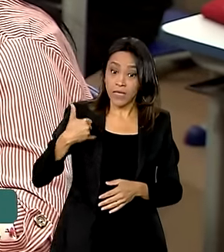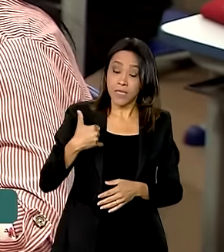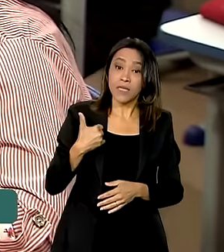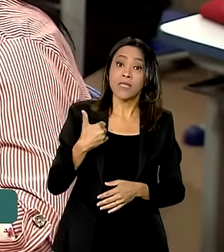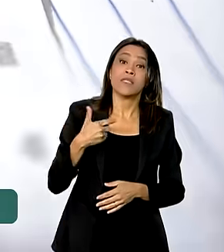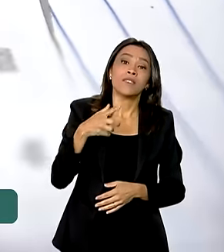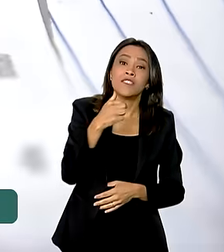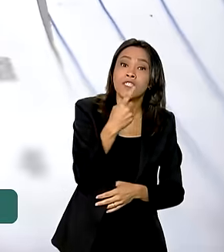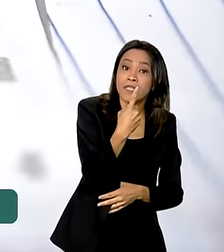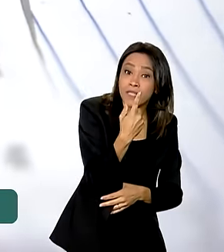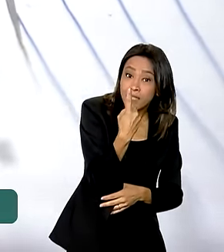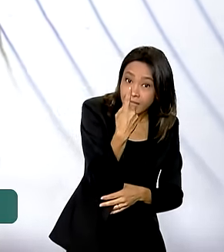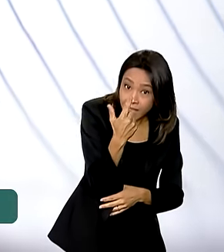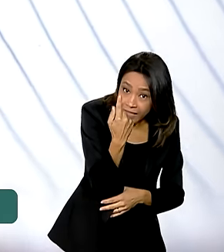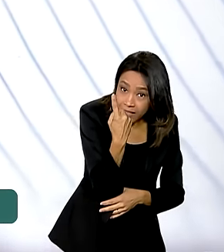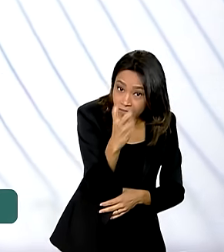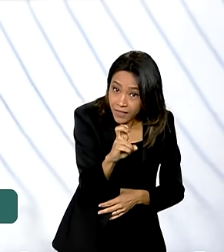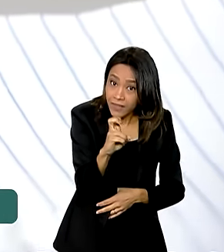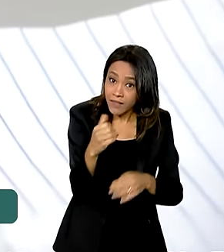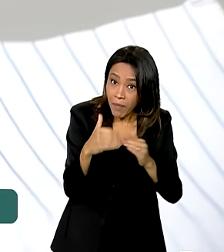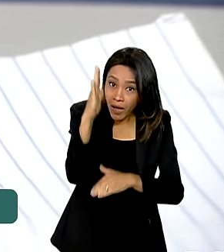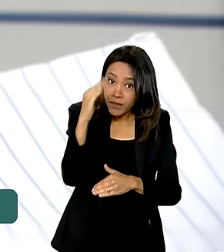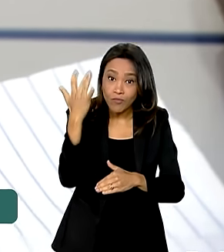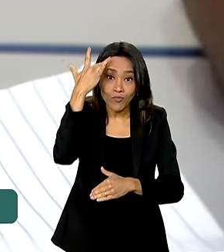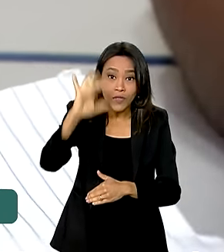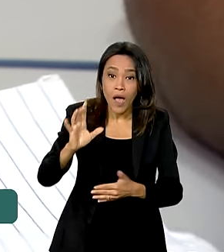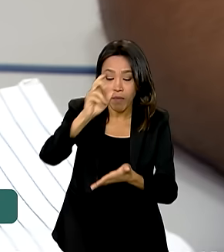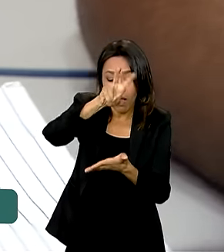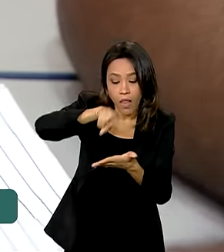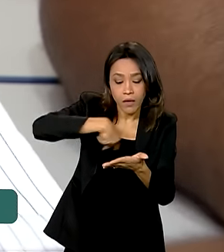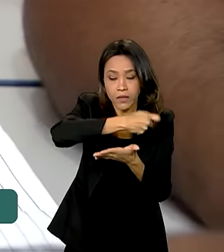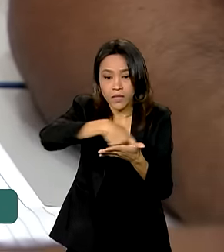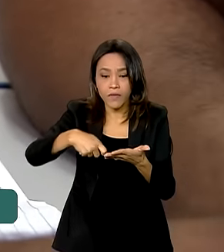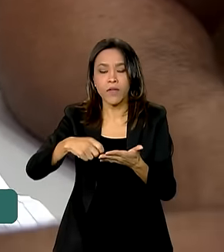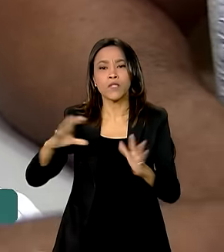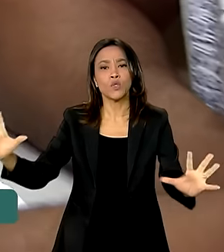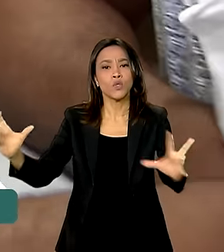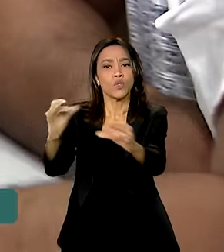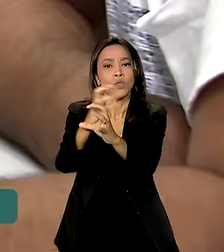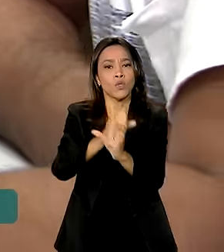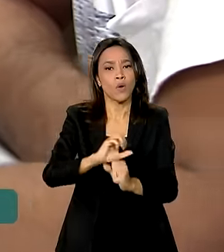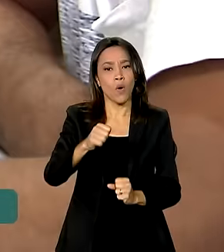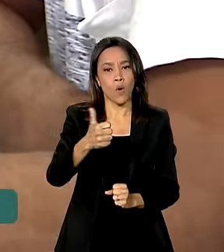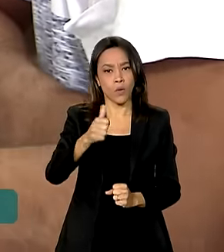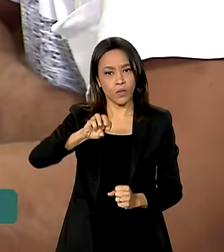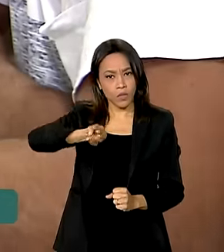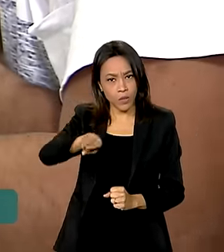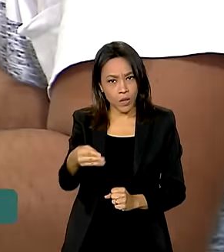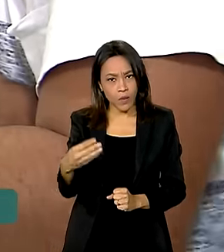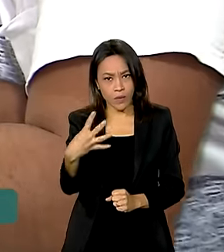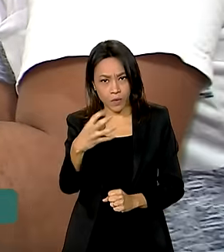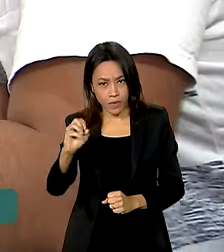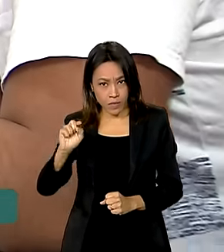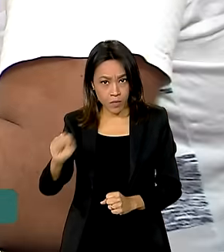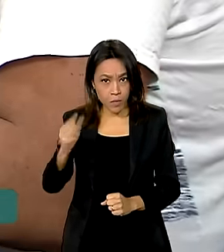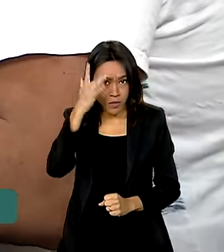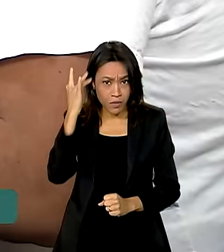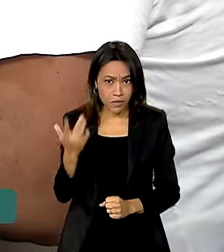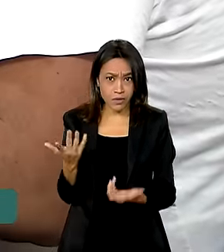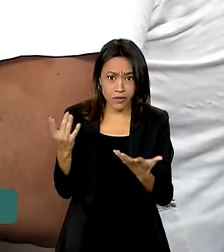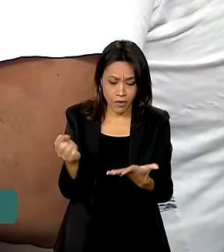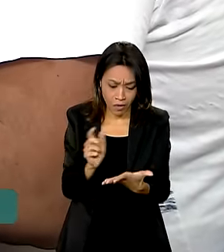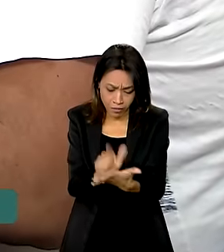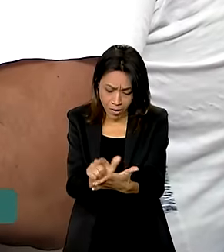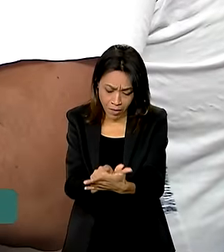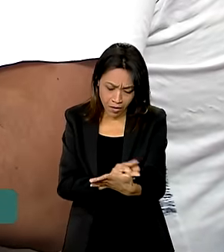mais de idade não sabem ler nem escrever. São 11 milhões e 400 mil pessoas para quem simples letras